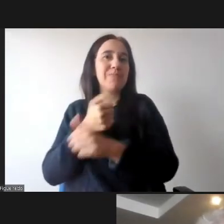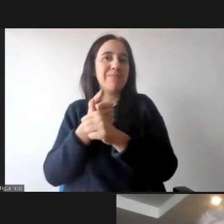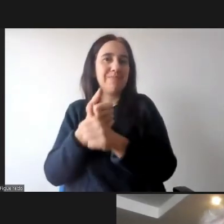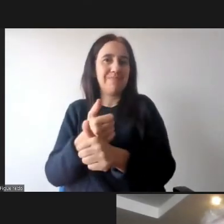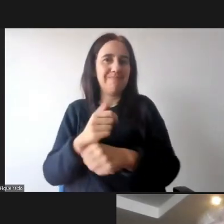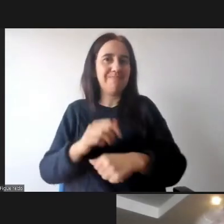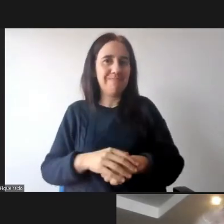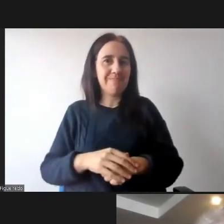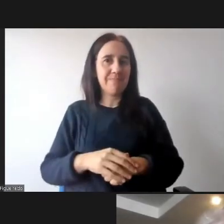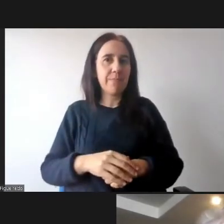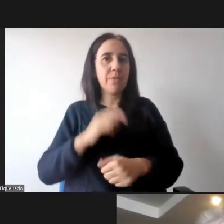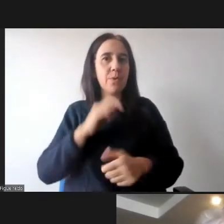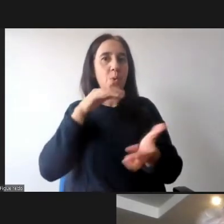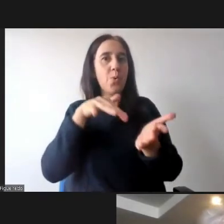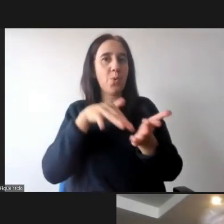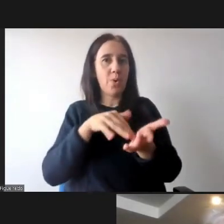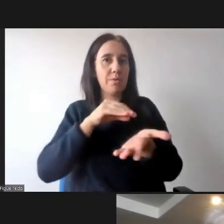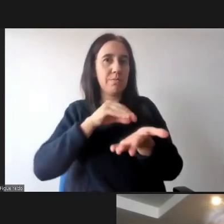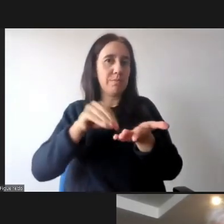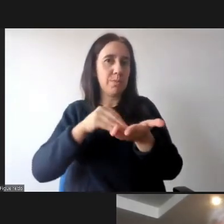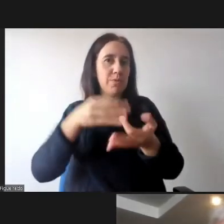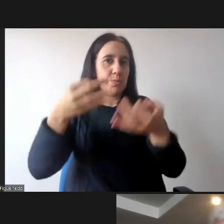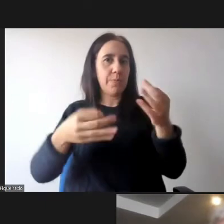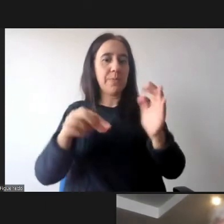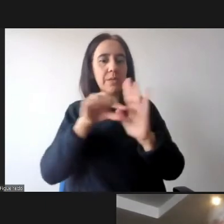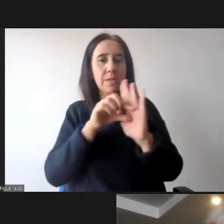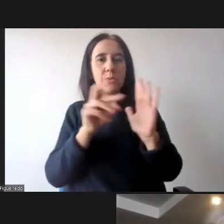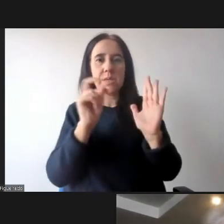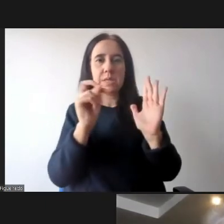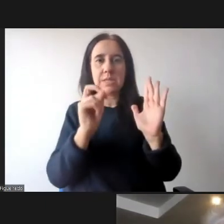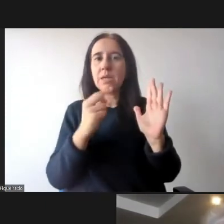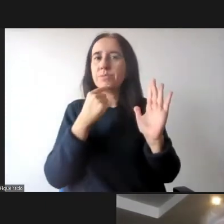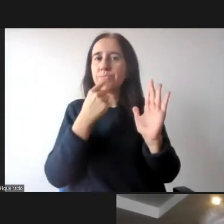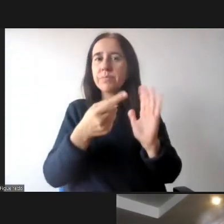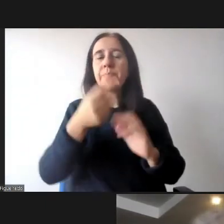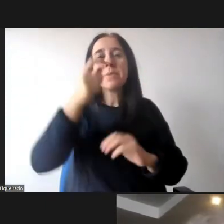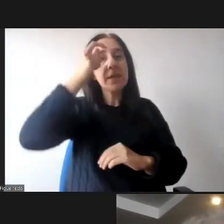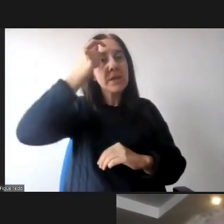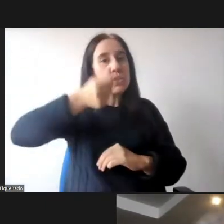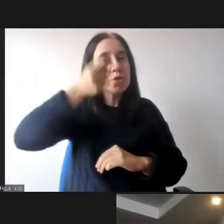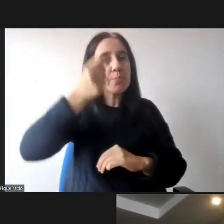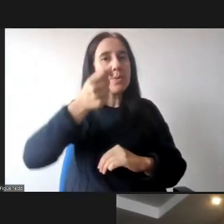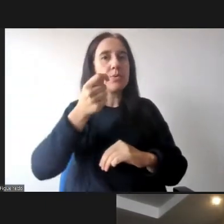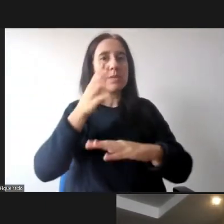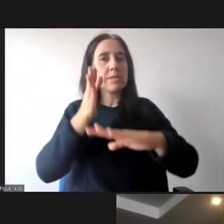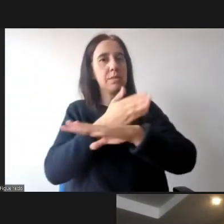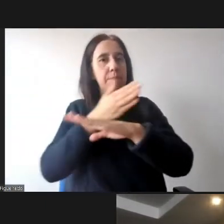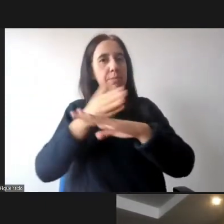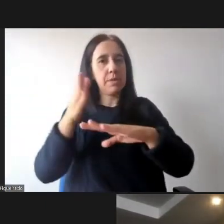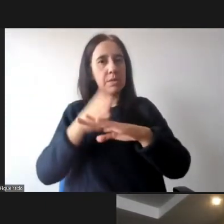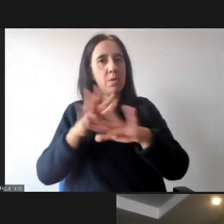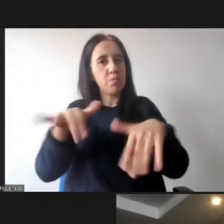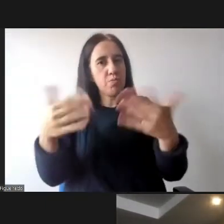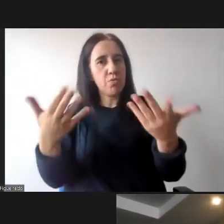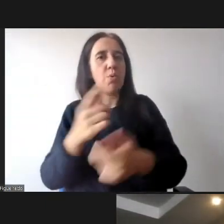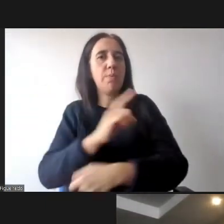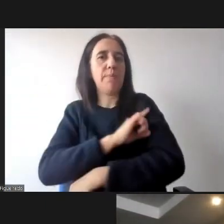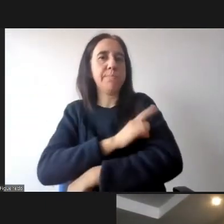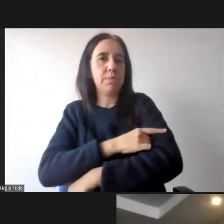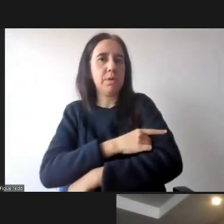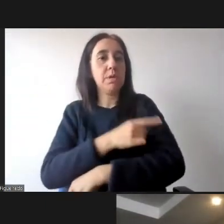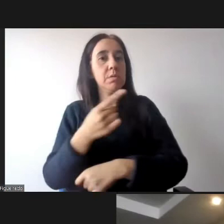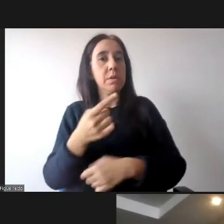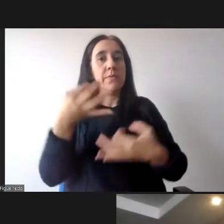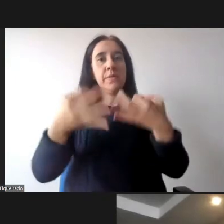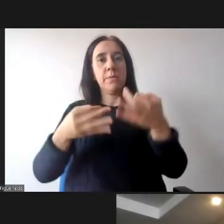Código de Processo nos Tribunais Administrativos, no seu artigo 3º, estabelece: no respeito pelo princípio da separação e interdependência de poderes, os Tribunais